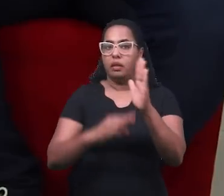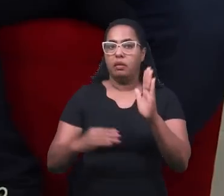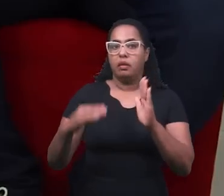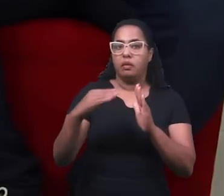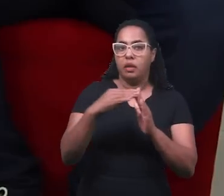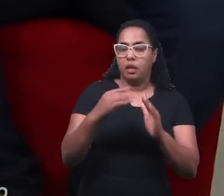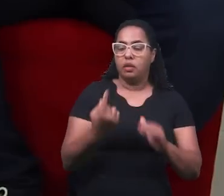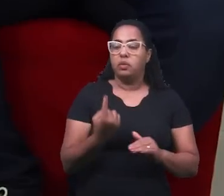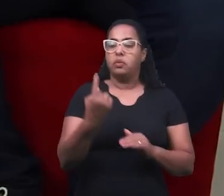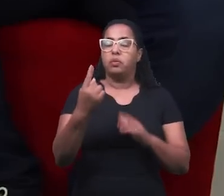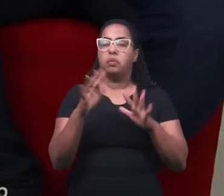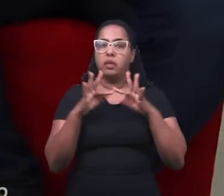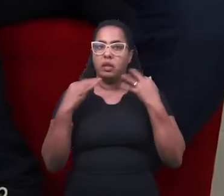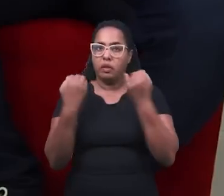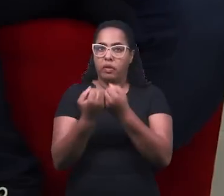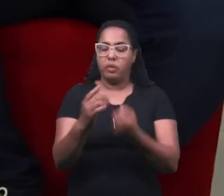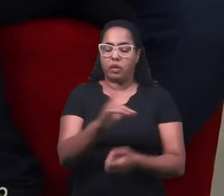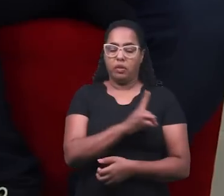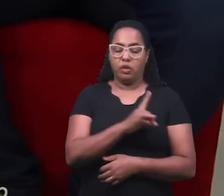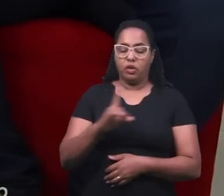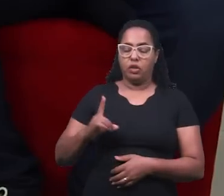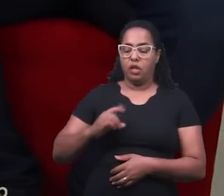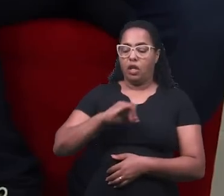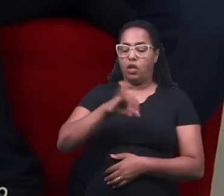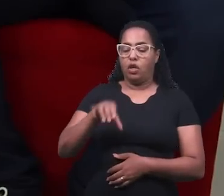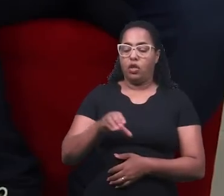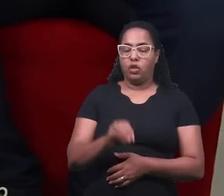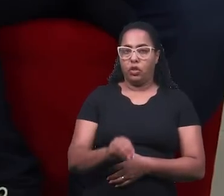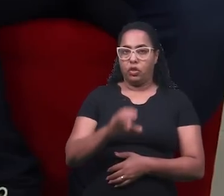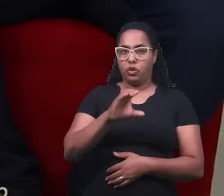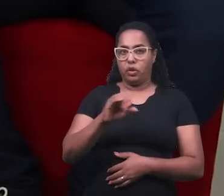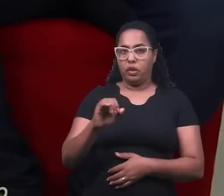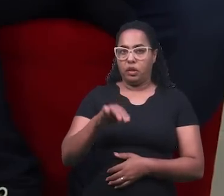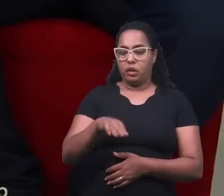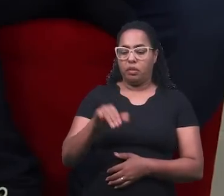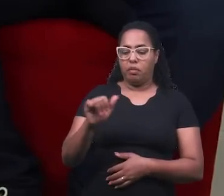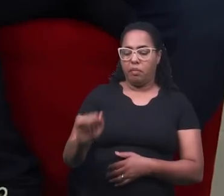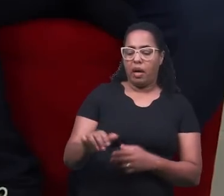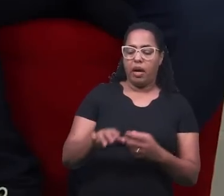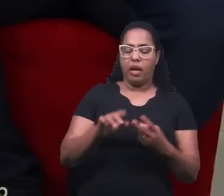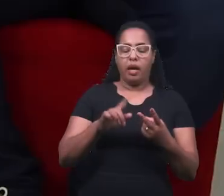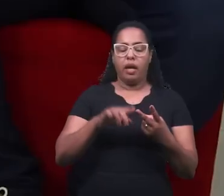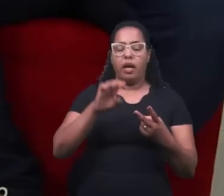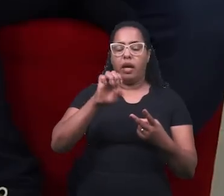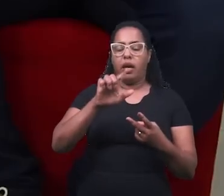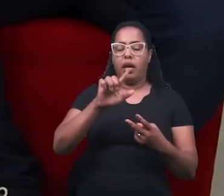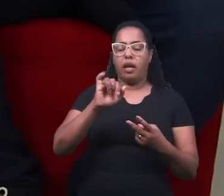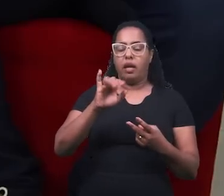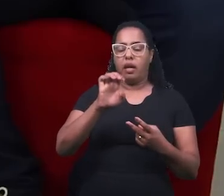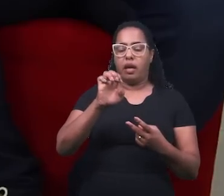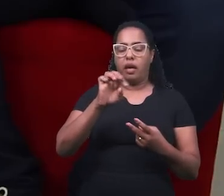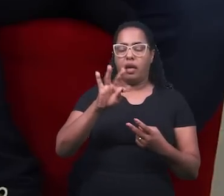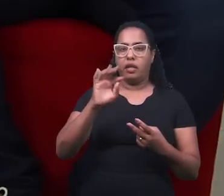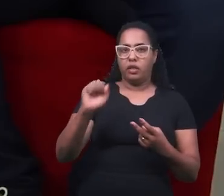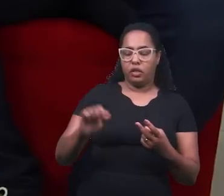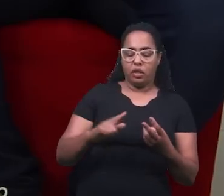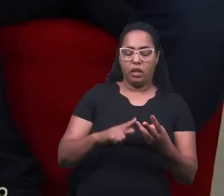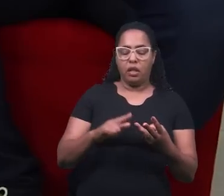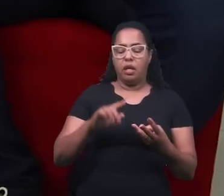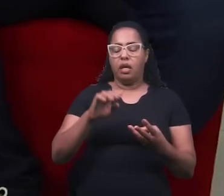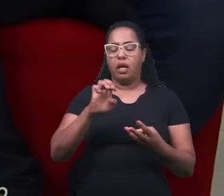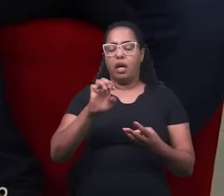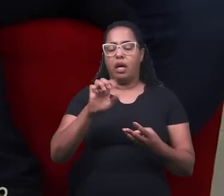dessas famílias é a família do diácono Josimar, com a irmã Eliette, sua filha Heloísa e o Richard, que moravam nos Estados